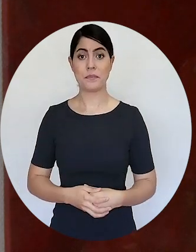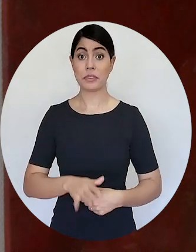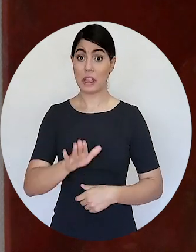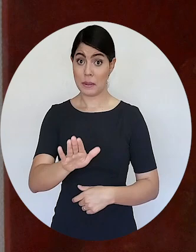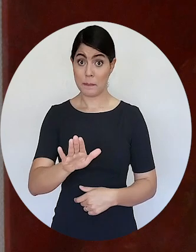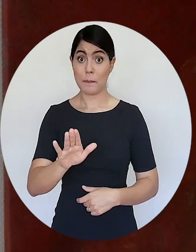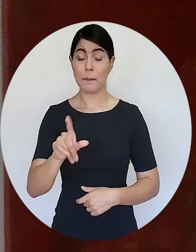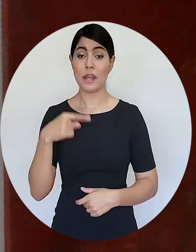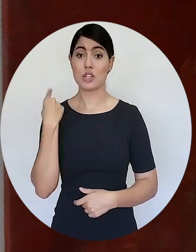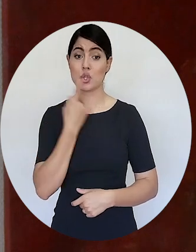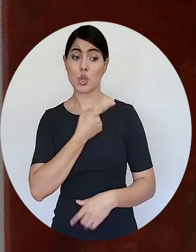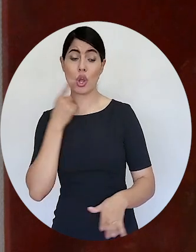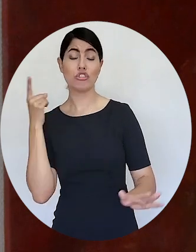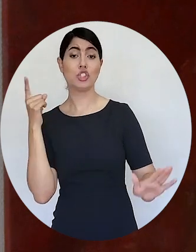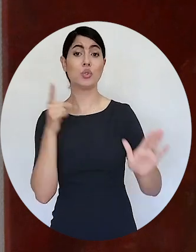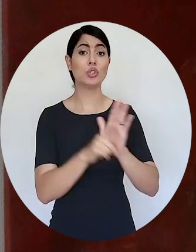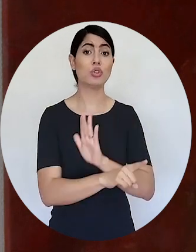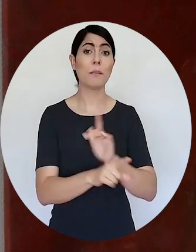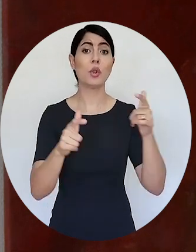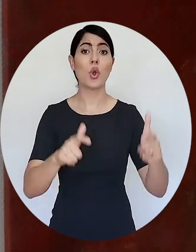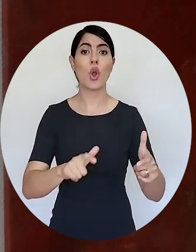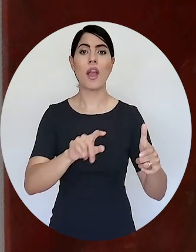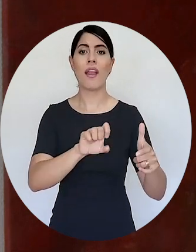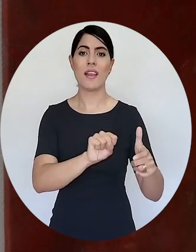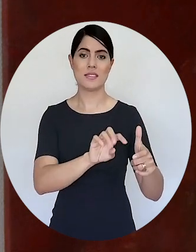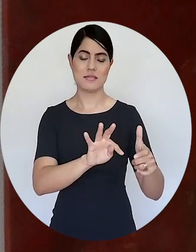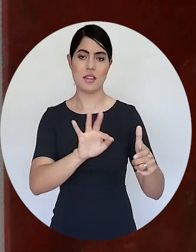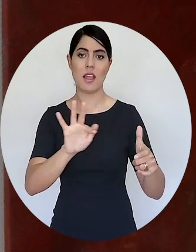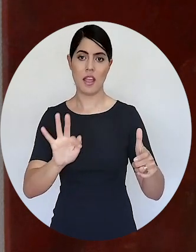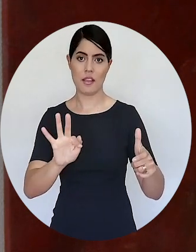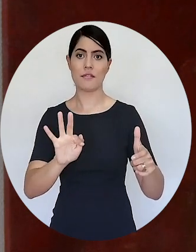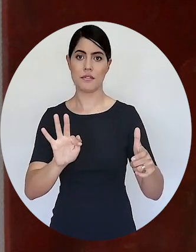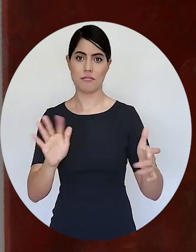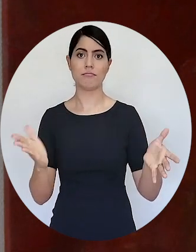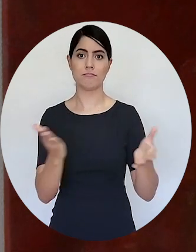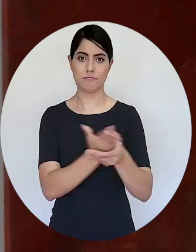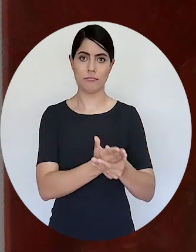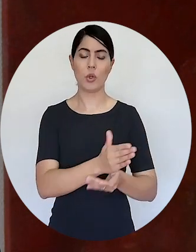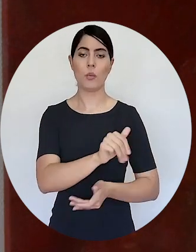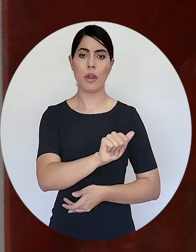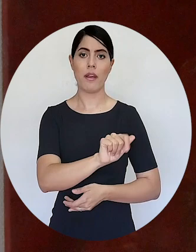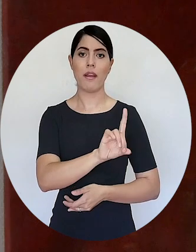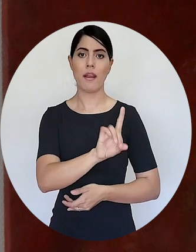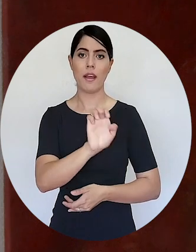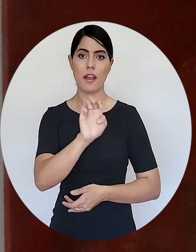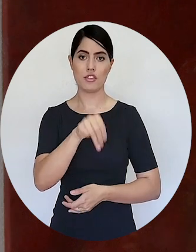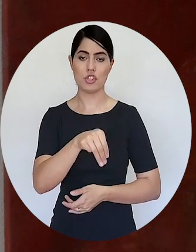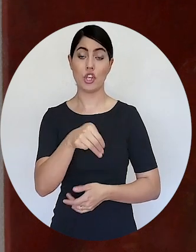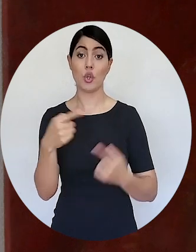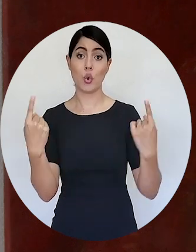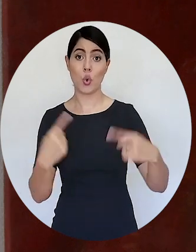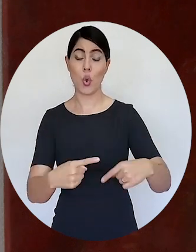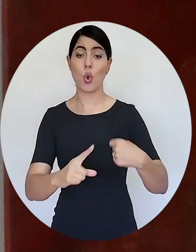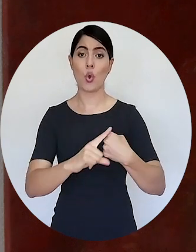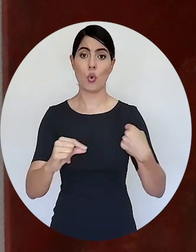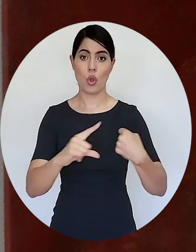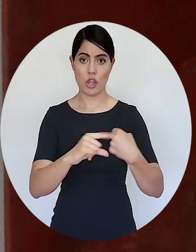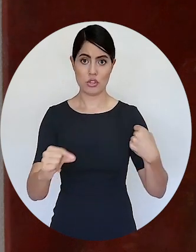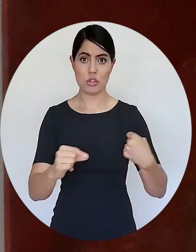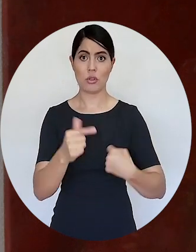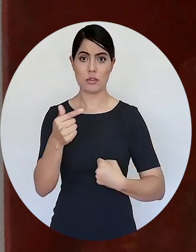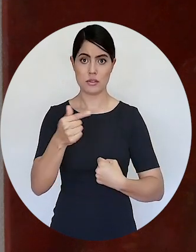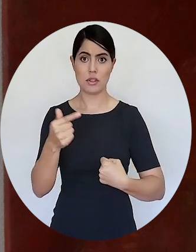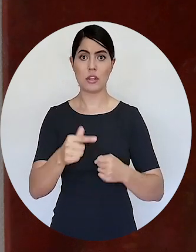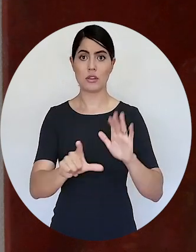lógica. Agora nós tínhamos um questionamento no Supremo Tribunal Federal, uma ação direta de inconstitucionalidade contra o